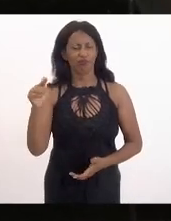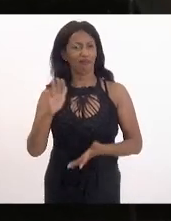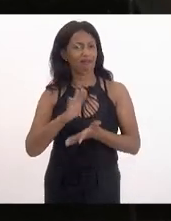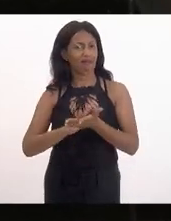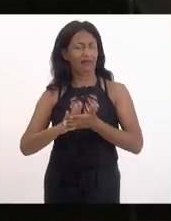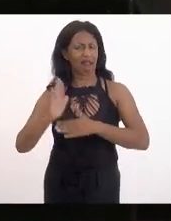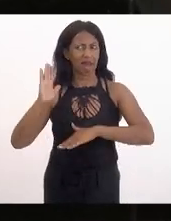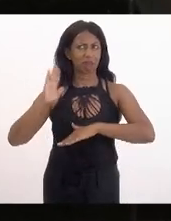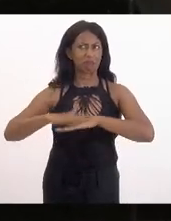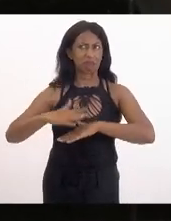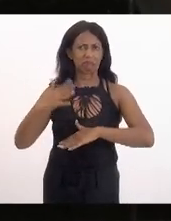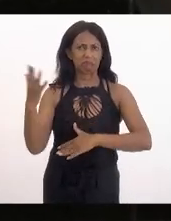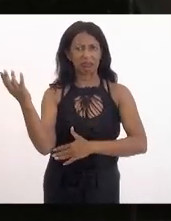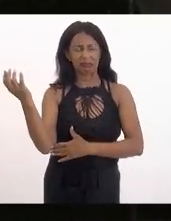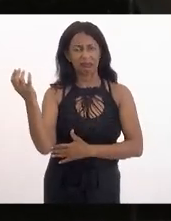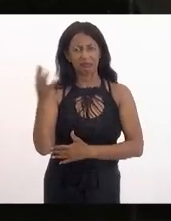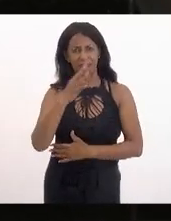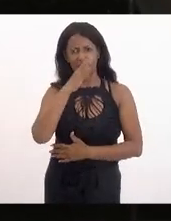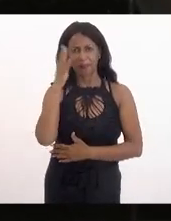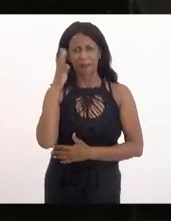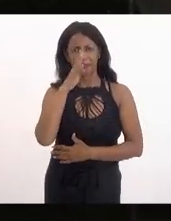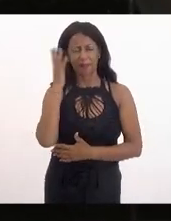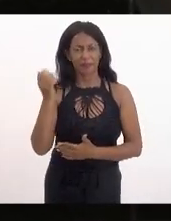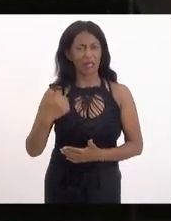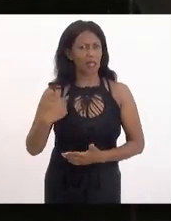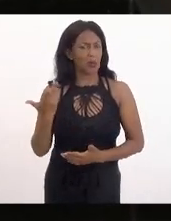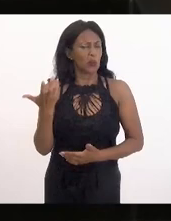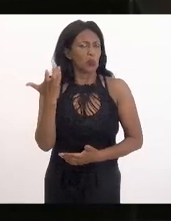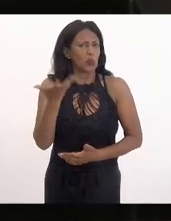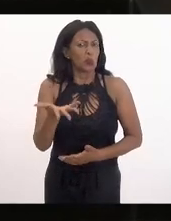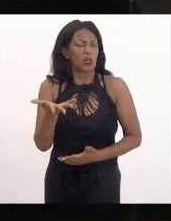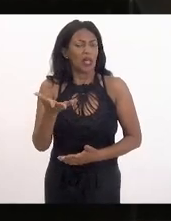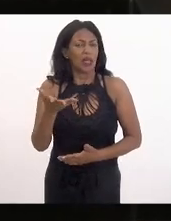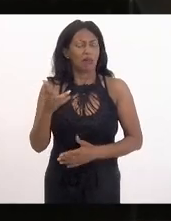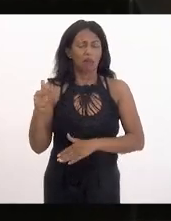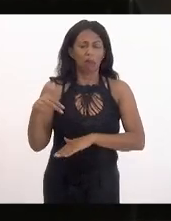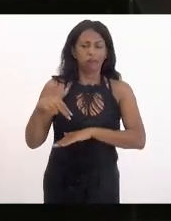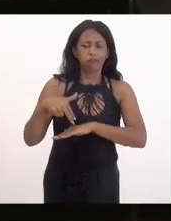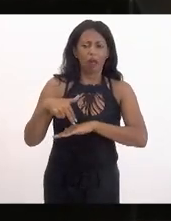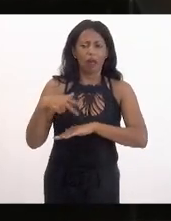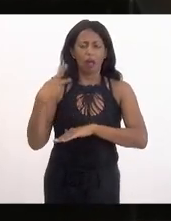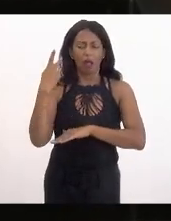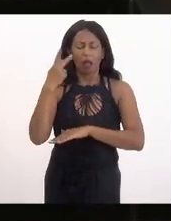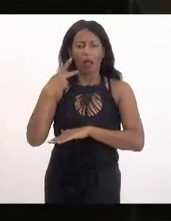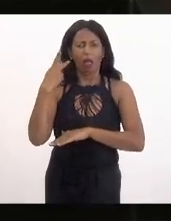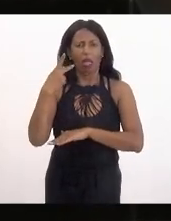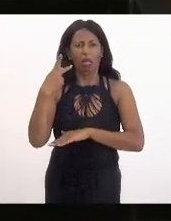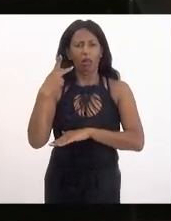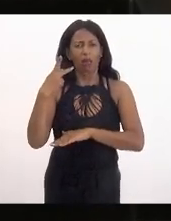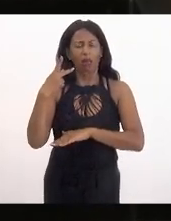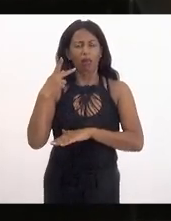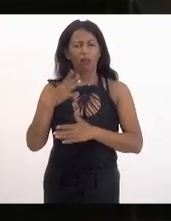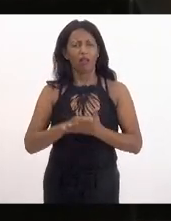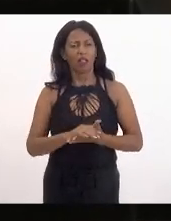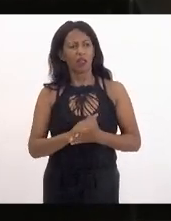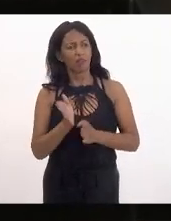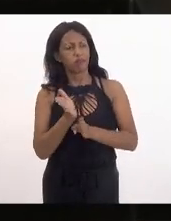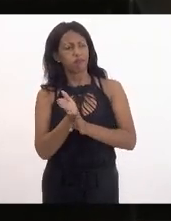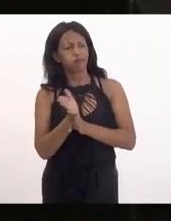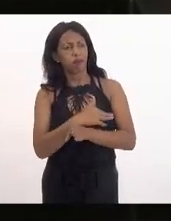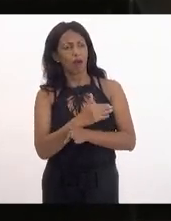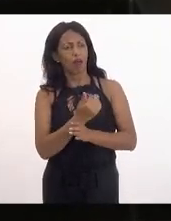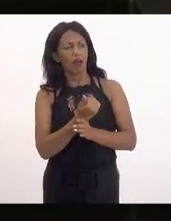veja bem Eu não quero fazer parte de um Parlamento que extinguiu a ué eu